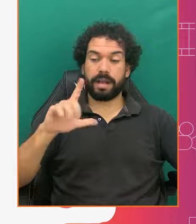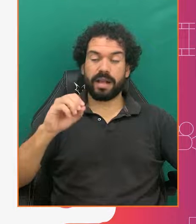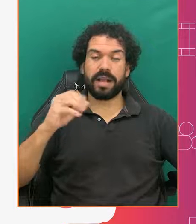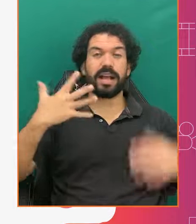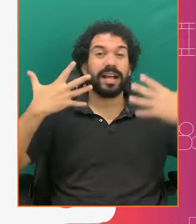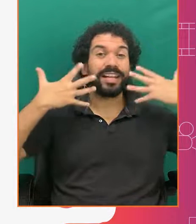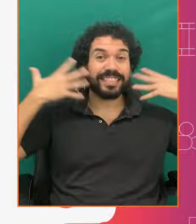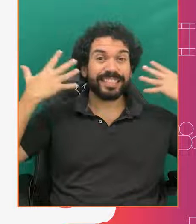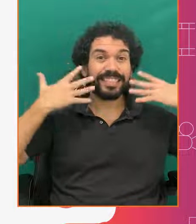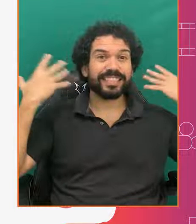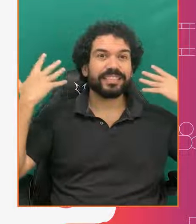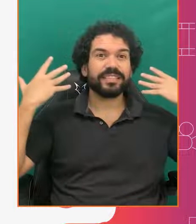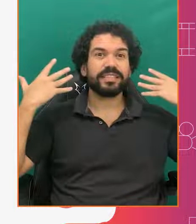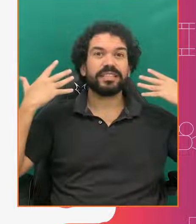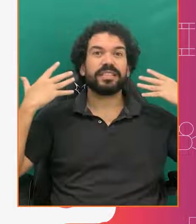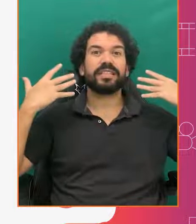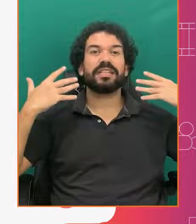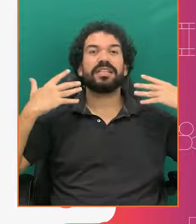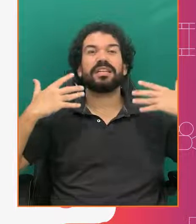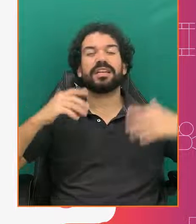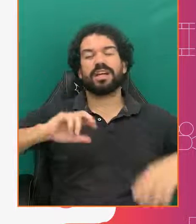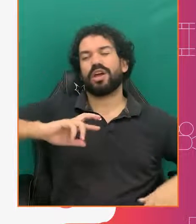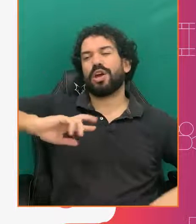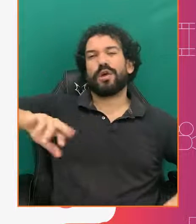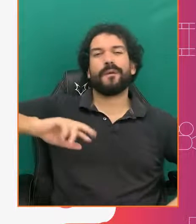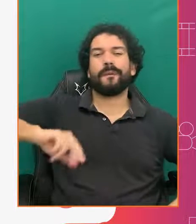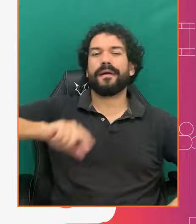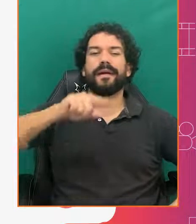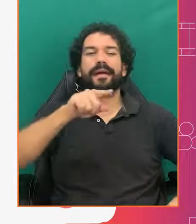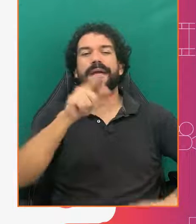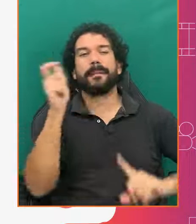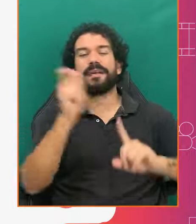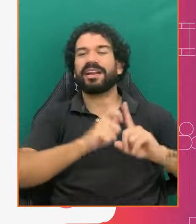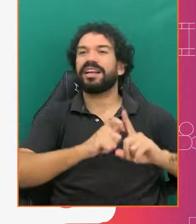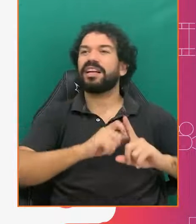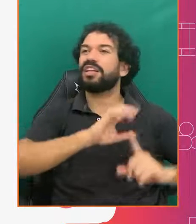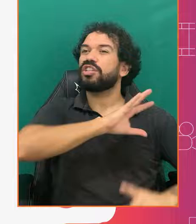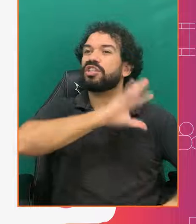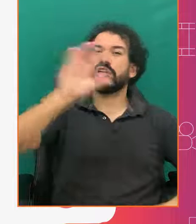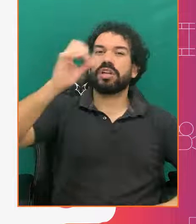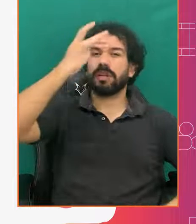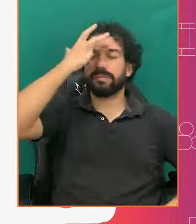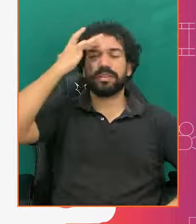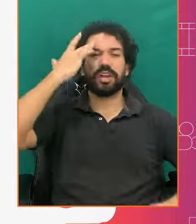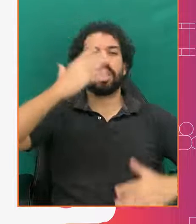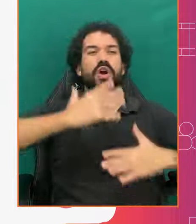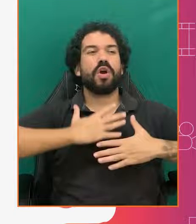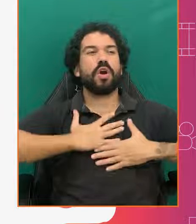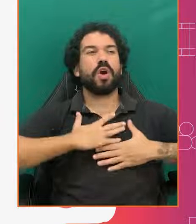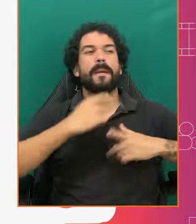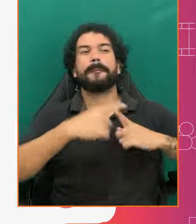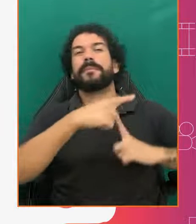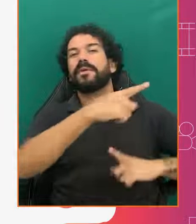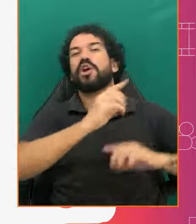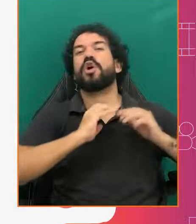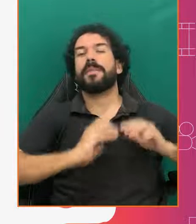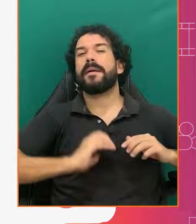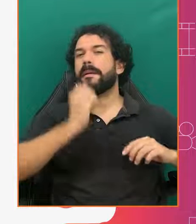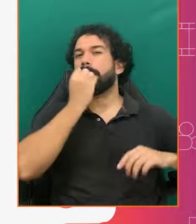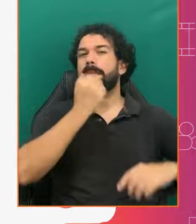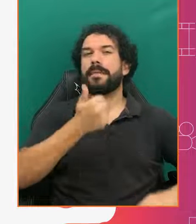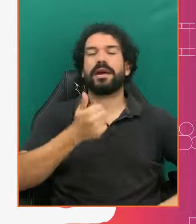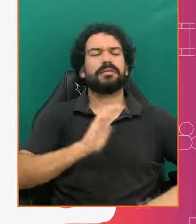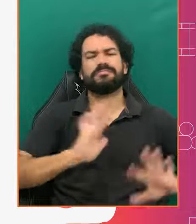ser carismático, não significa que o personagem vai agradar as pessoas pela sua boa